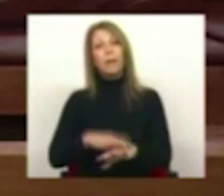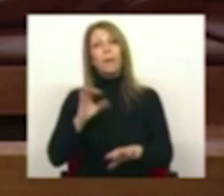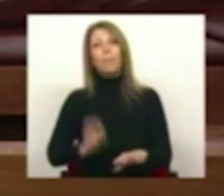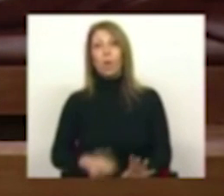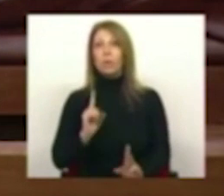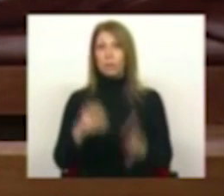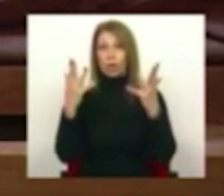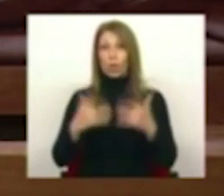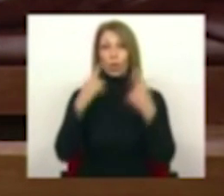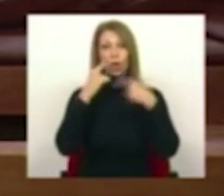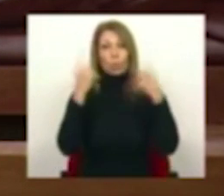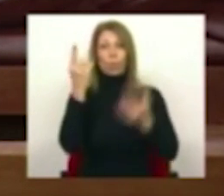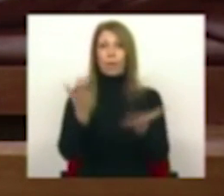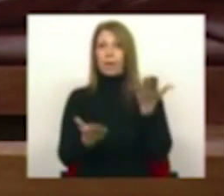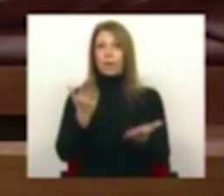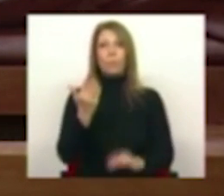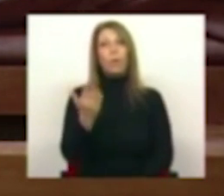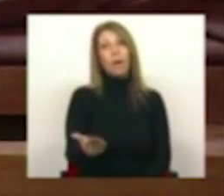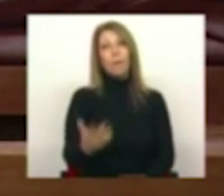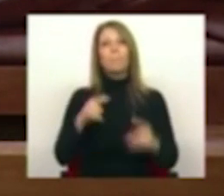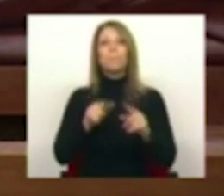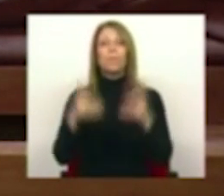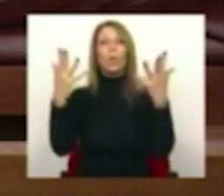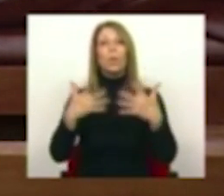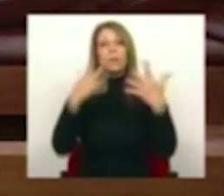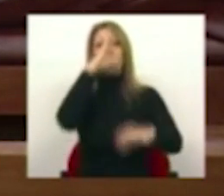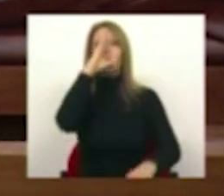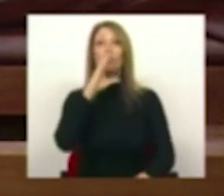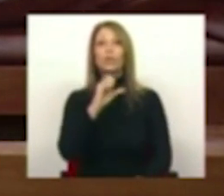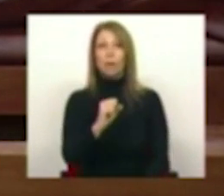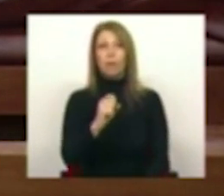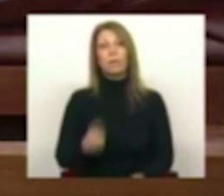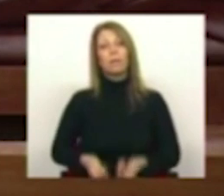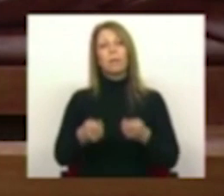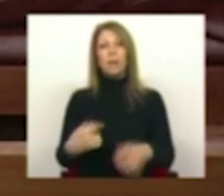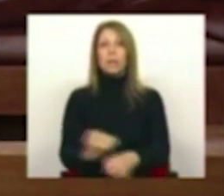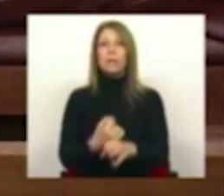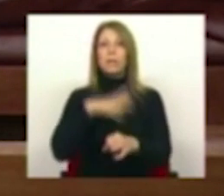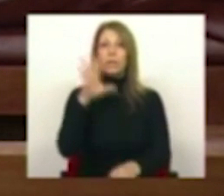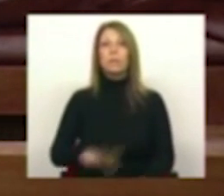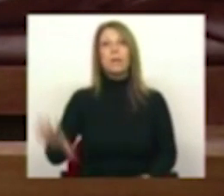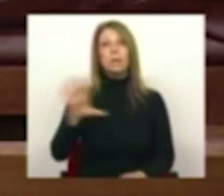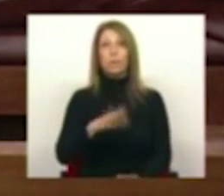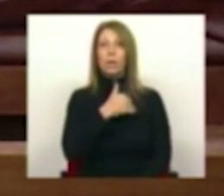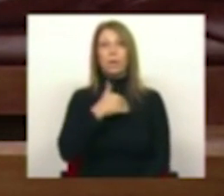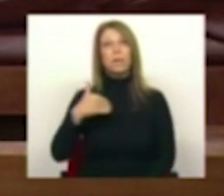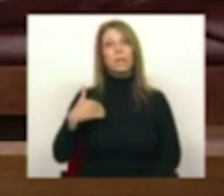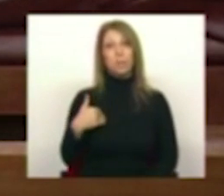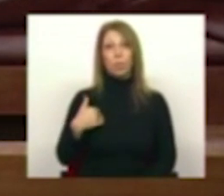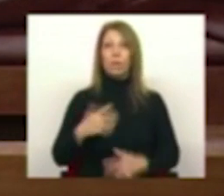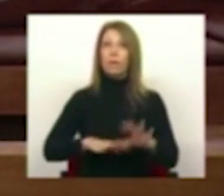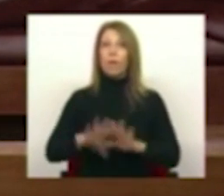contas públicas equilibradas, que este é o Orçamento de Estado que aposta no Serviço Nacional de Saúde, fazendo o